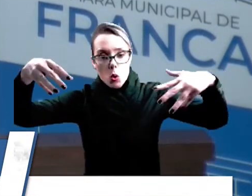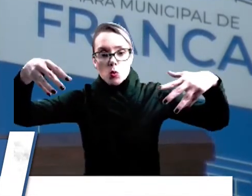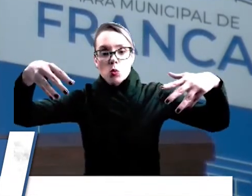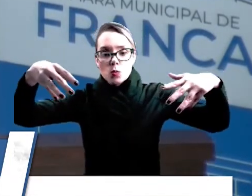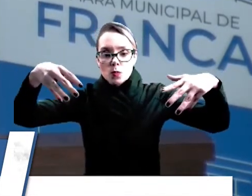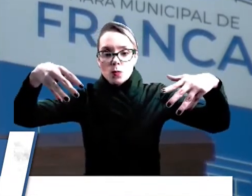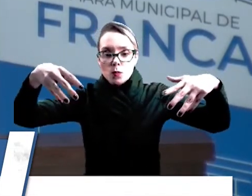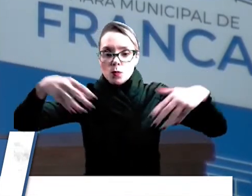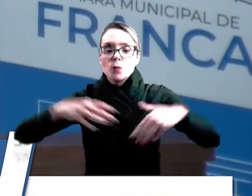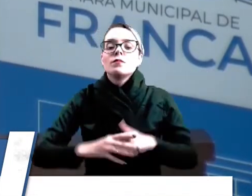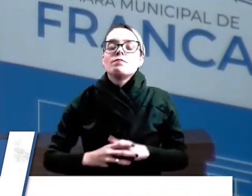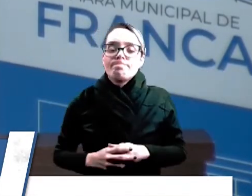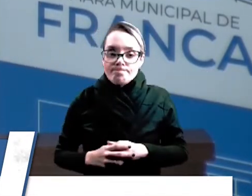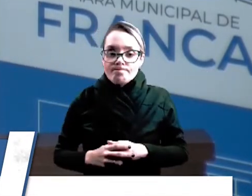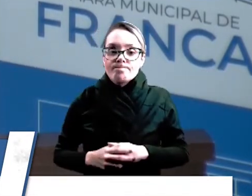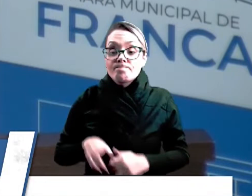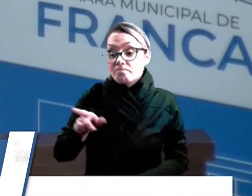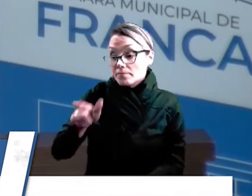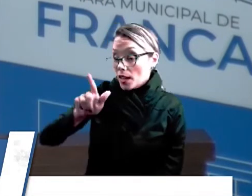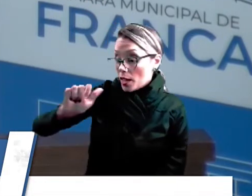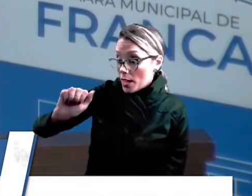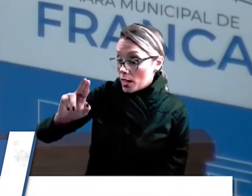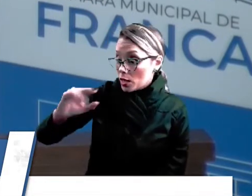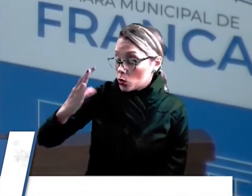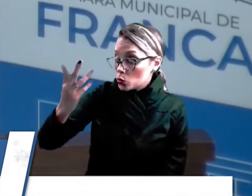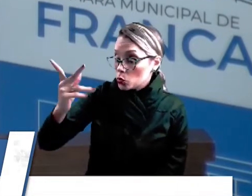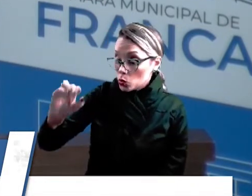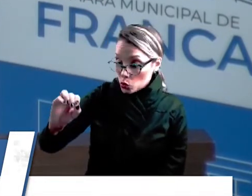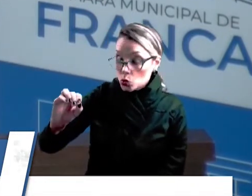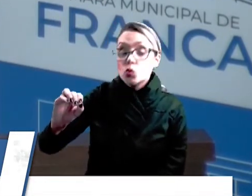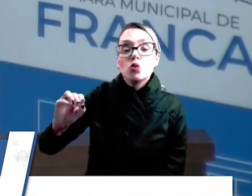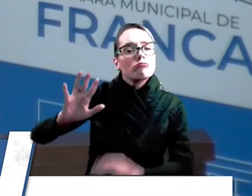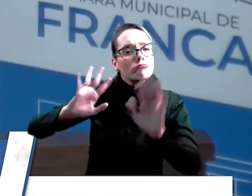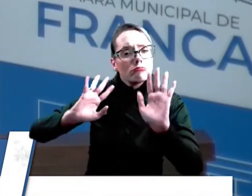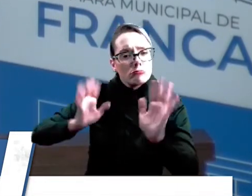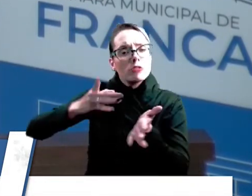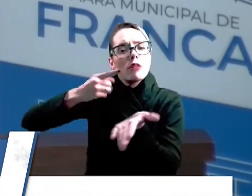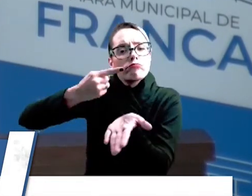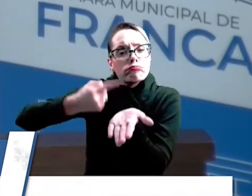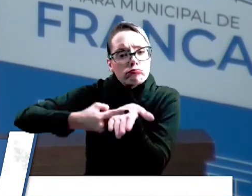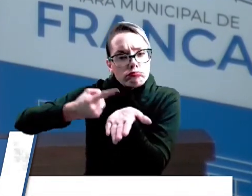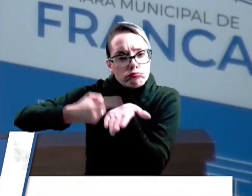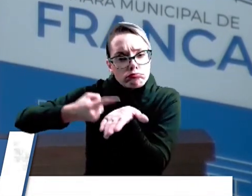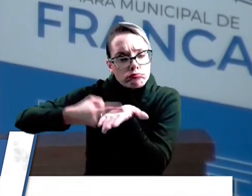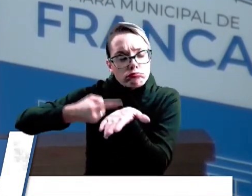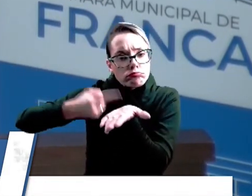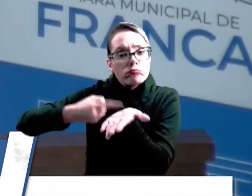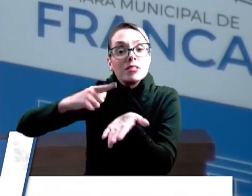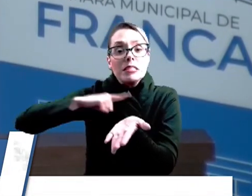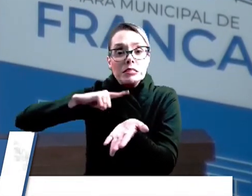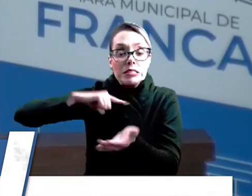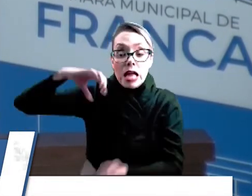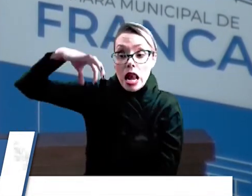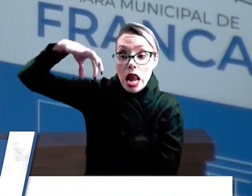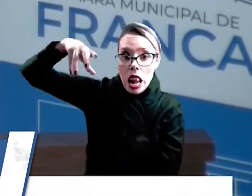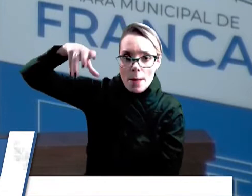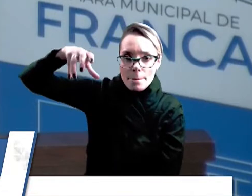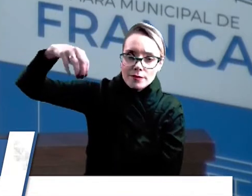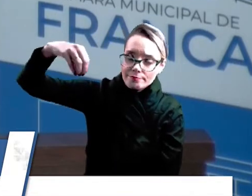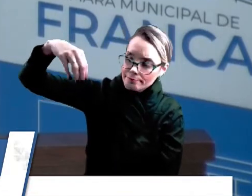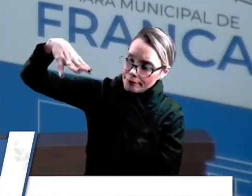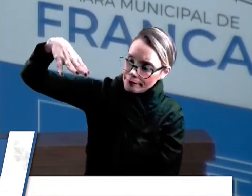fez o compromisso de trocar as lâmpadas que estavam queimadas lá. Isso foi executado, foi